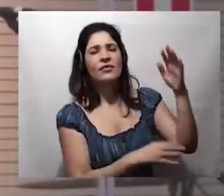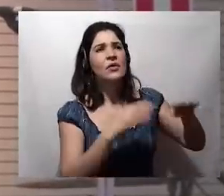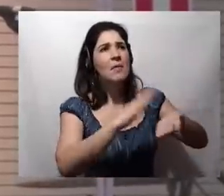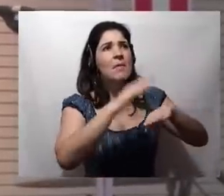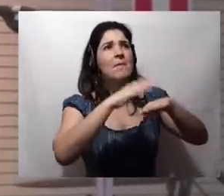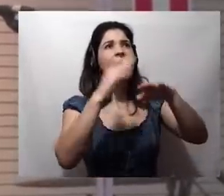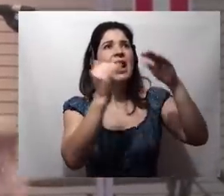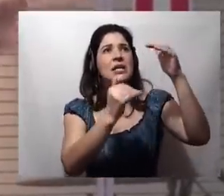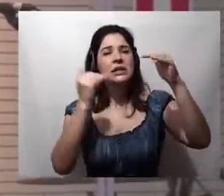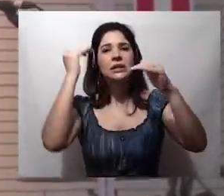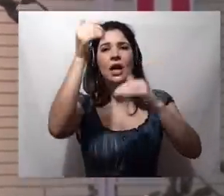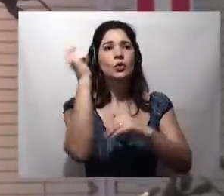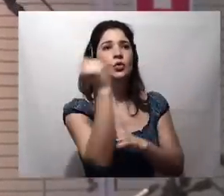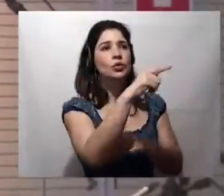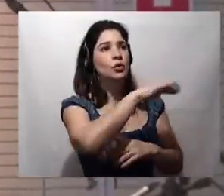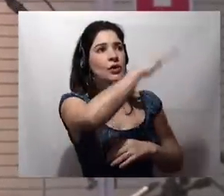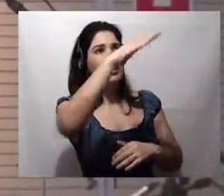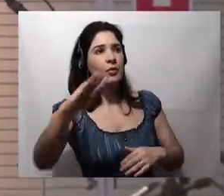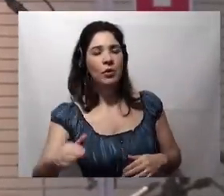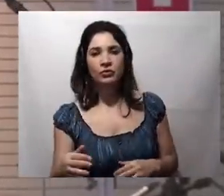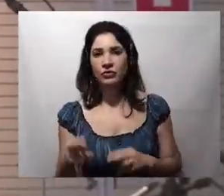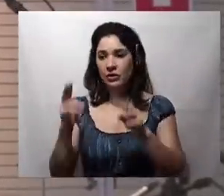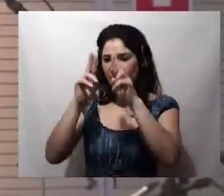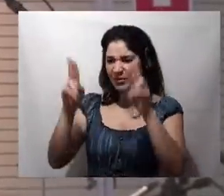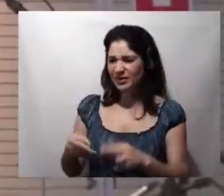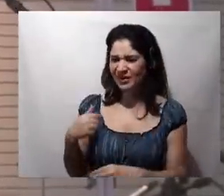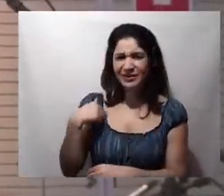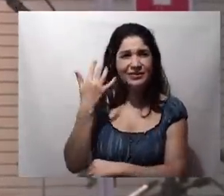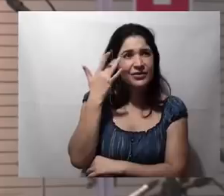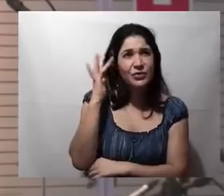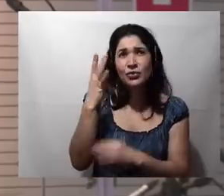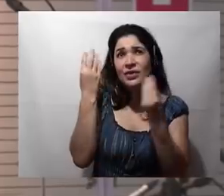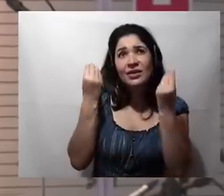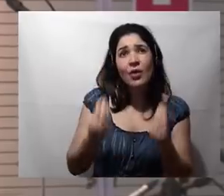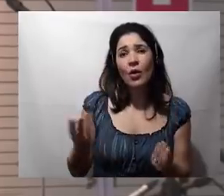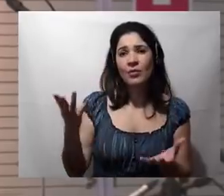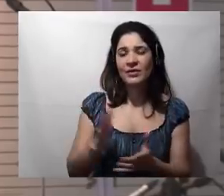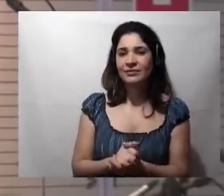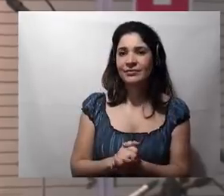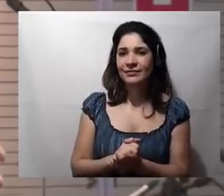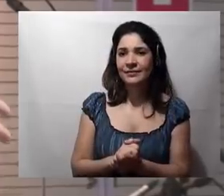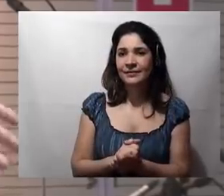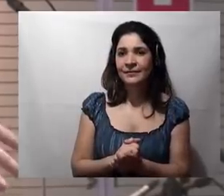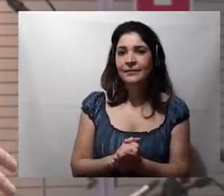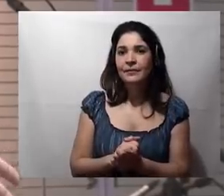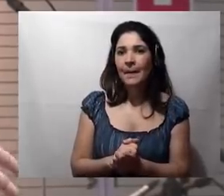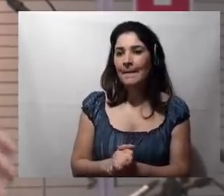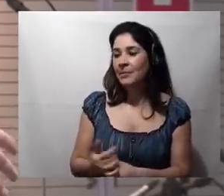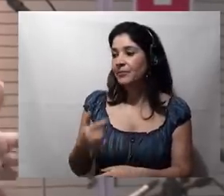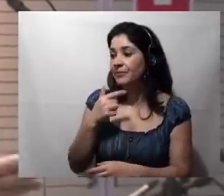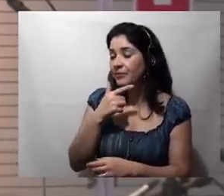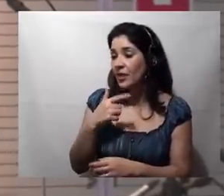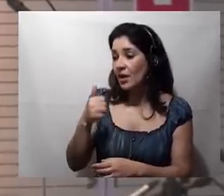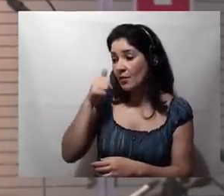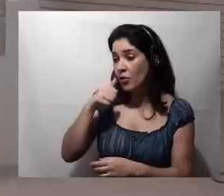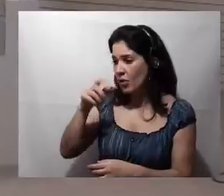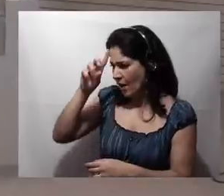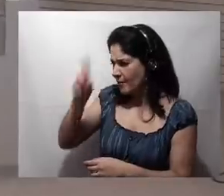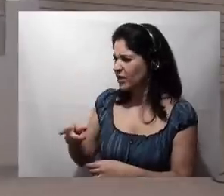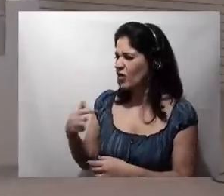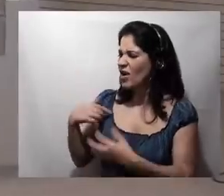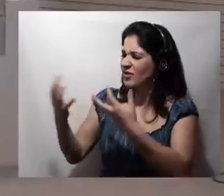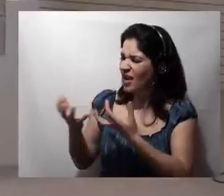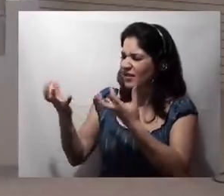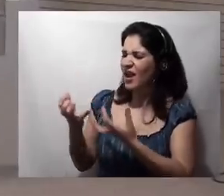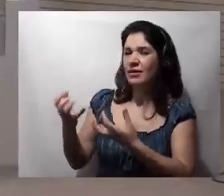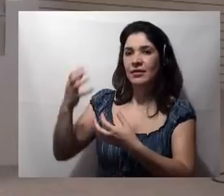alto que esse monte novas nos outros não tem jeito aí você sabe né pronto homem bem casado a mulher manda nele